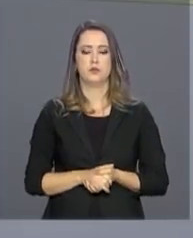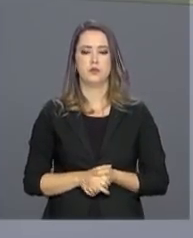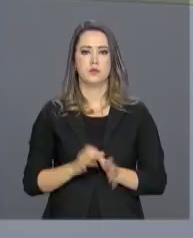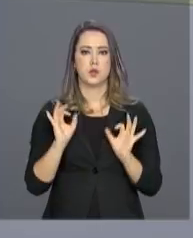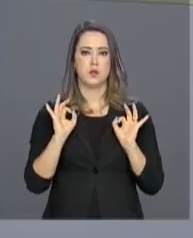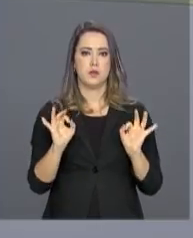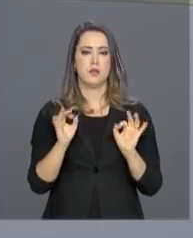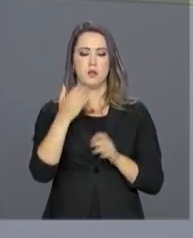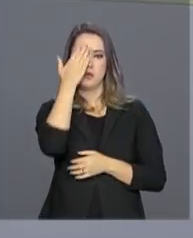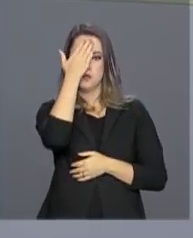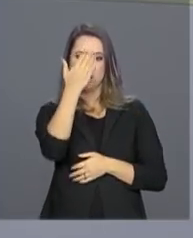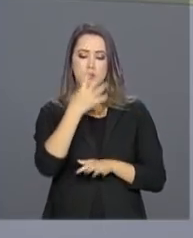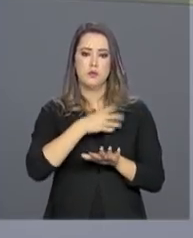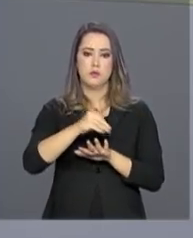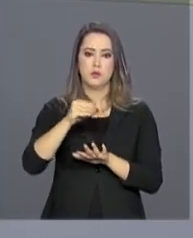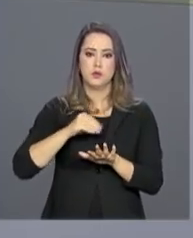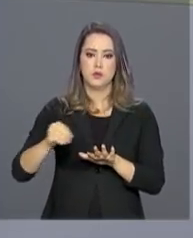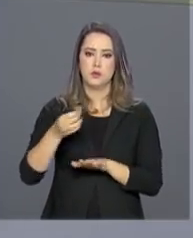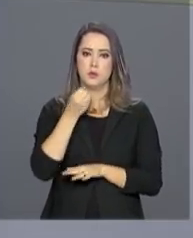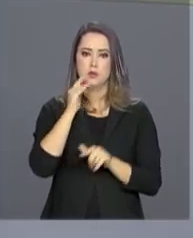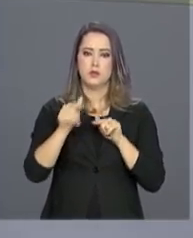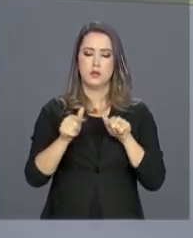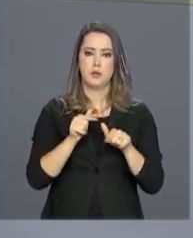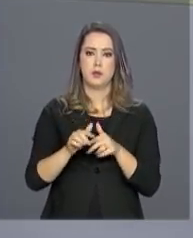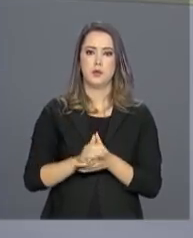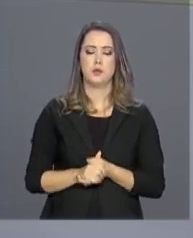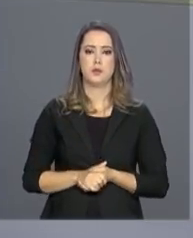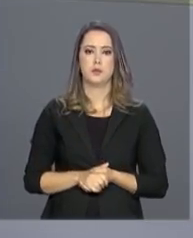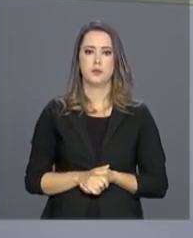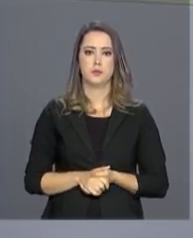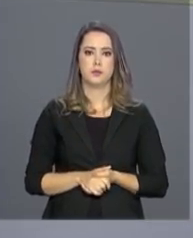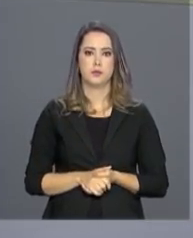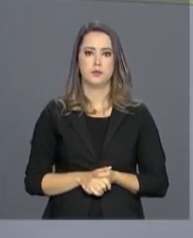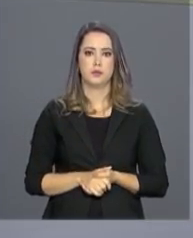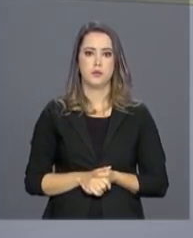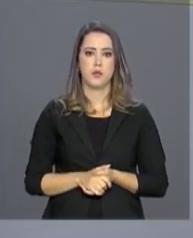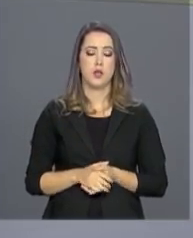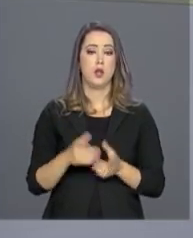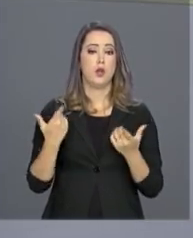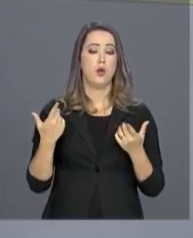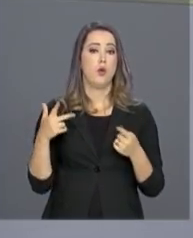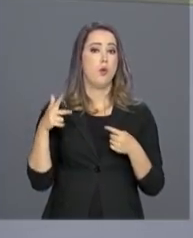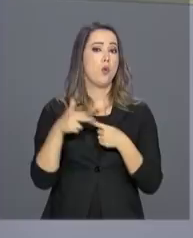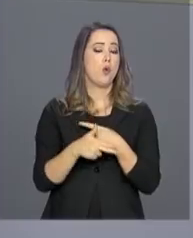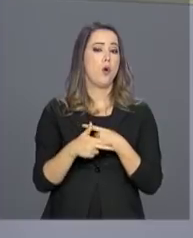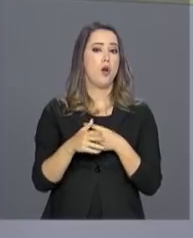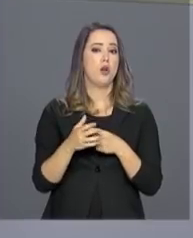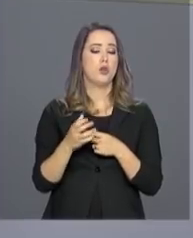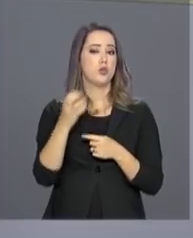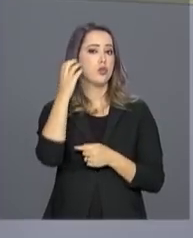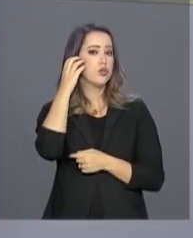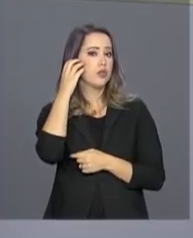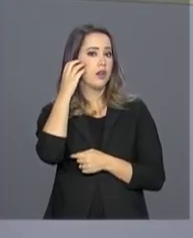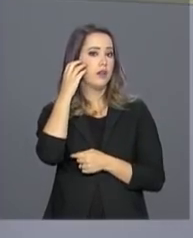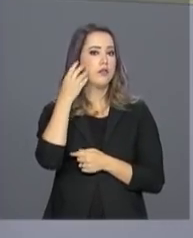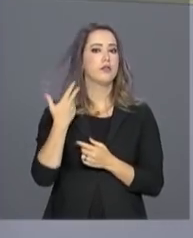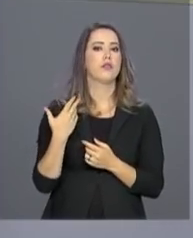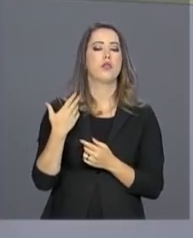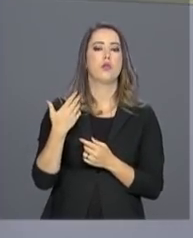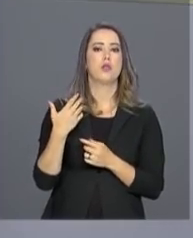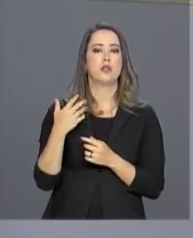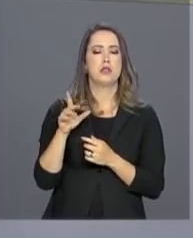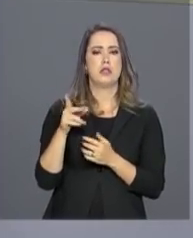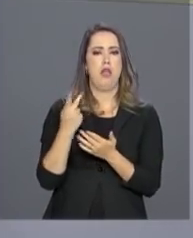ótimo para obrigado pelas informações bom trabalho aí pra você o bloqueio de telefones móveis e regulares recomeça no dia